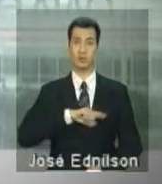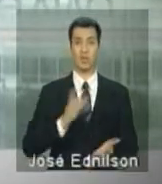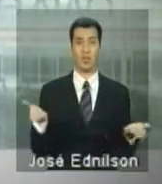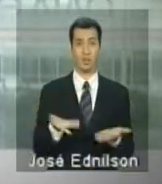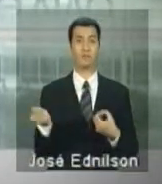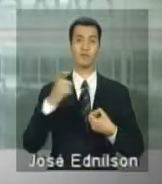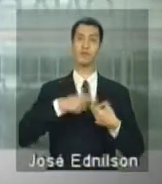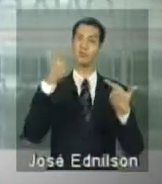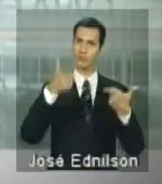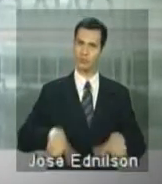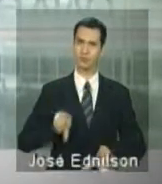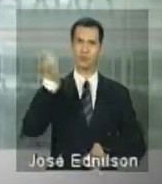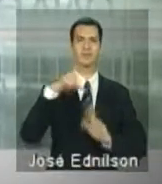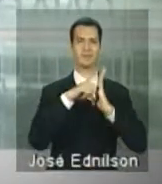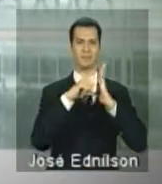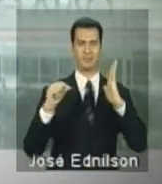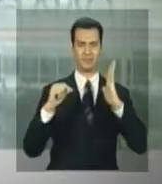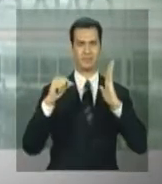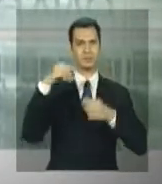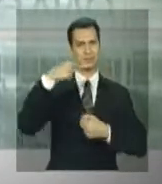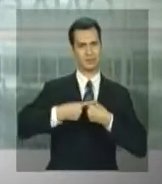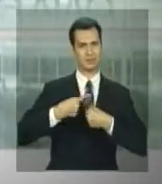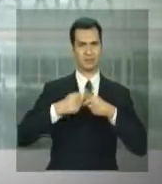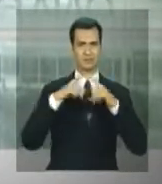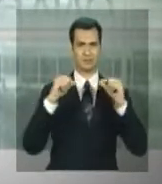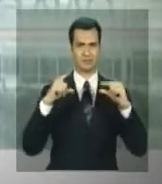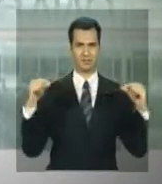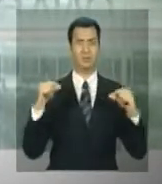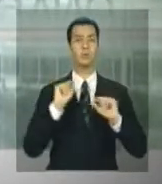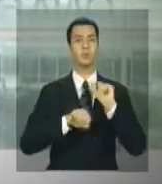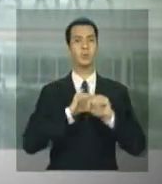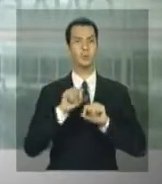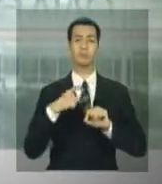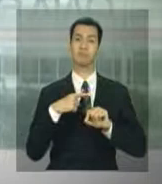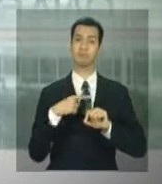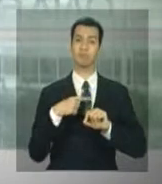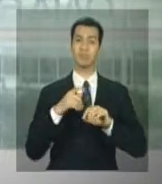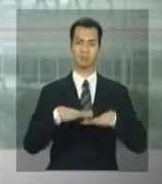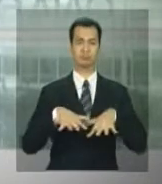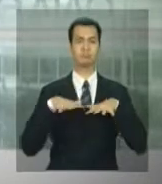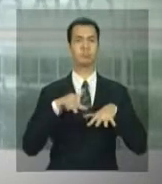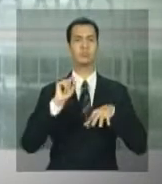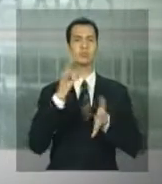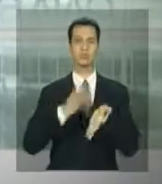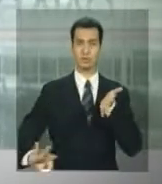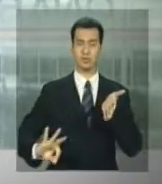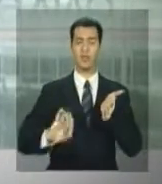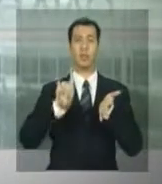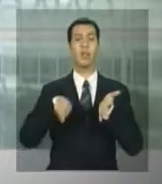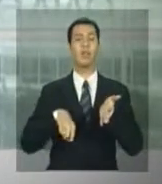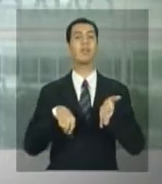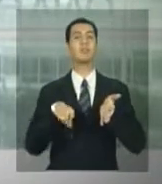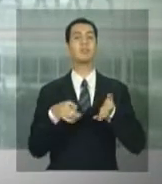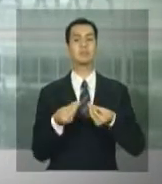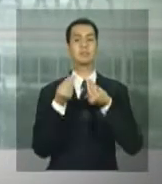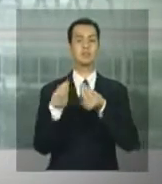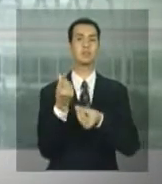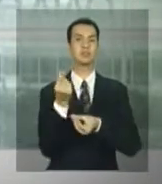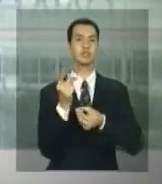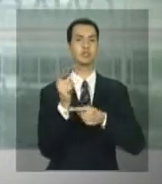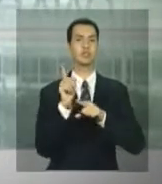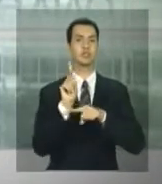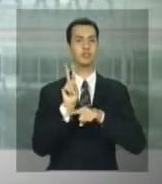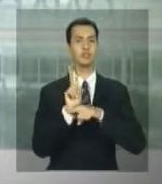mais uma vez ao vivo ao Palácio do Planalto, onde acabou agora há pouco a cerimônia de assinatura do termo de ampliação de crédito fiscal